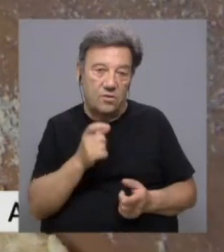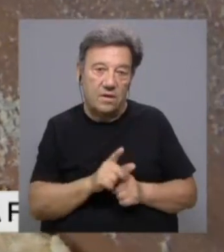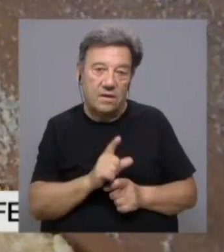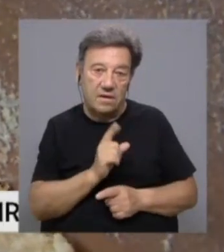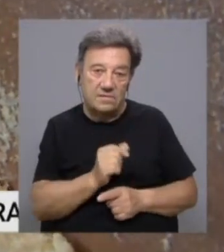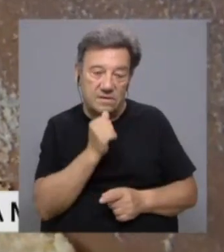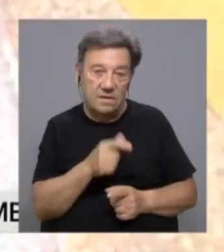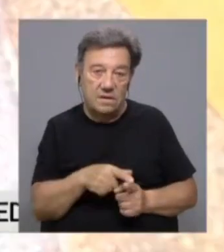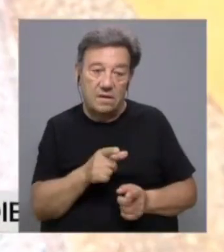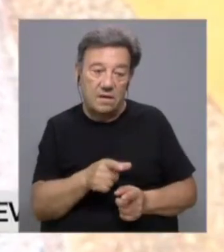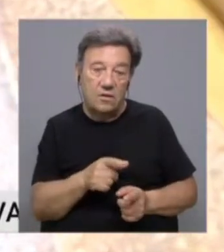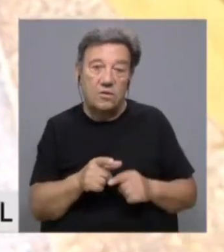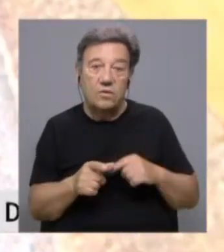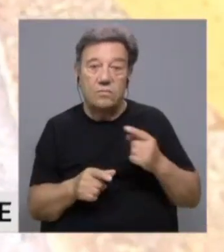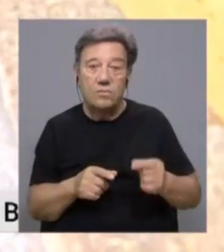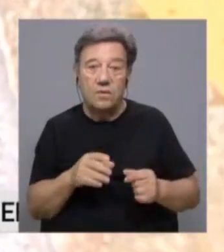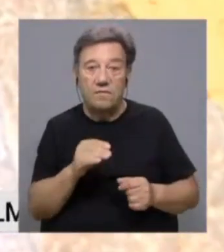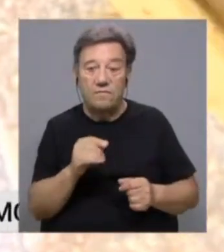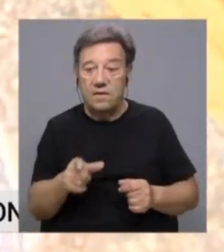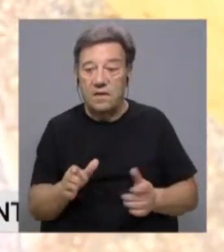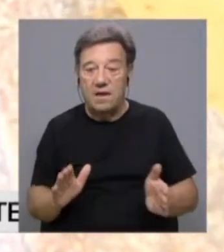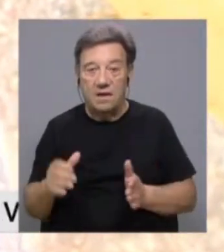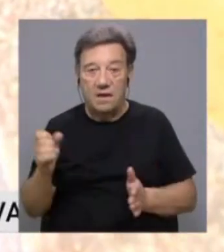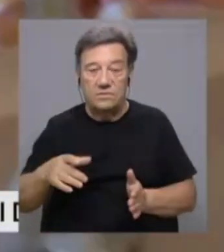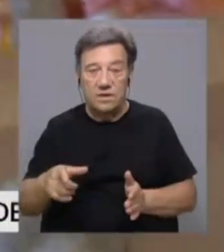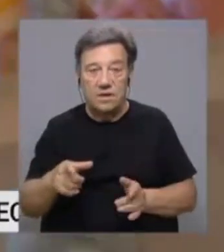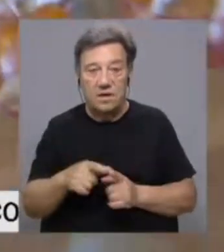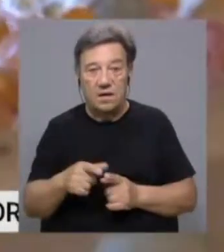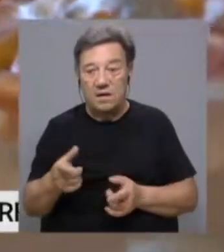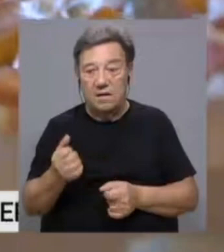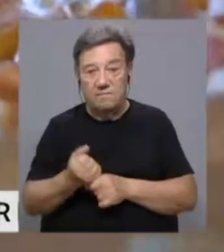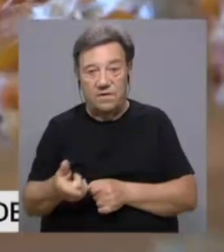E entra a farinha depois aqui na caixa para se arrecadar.